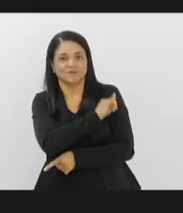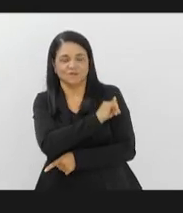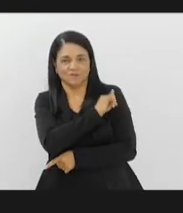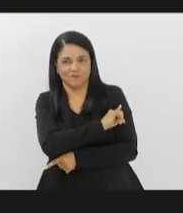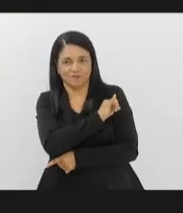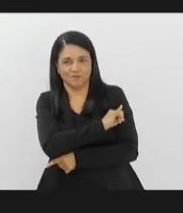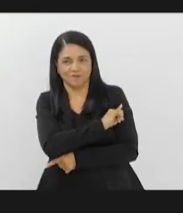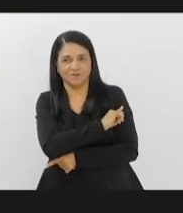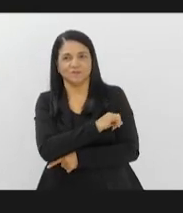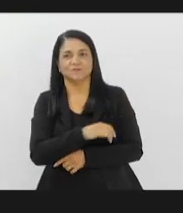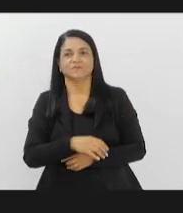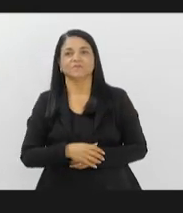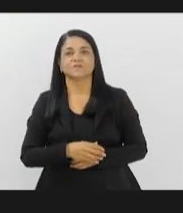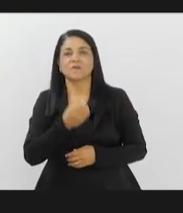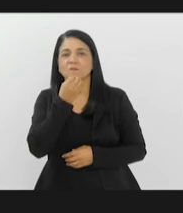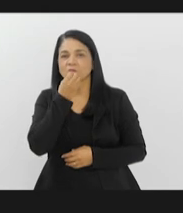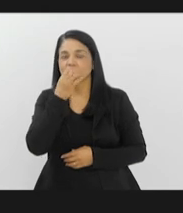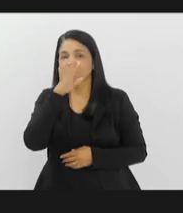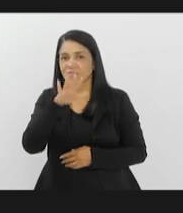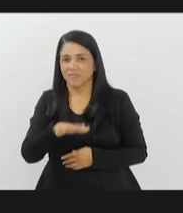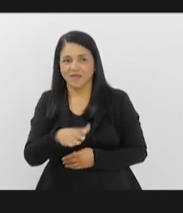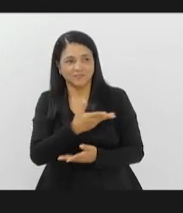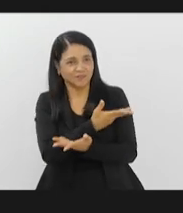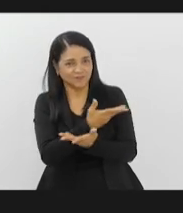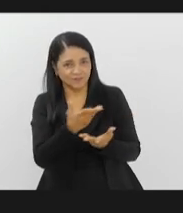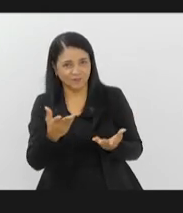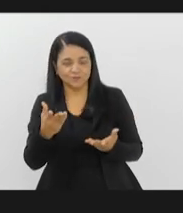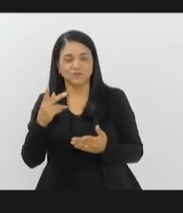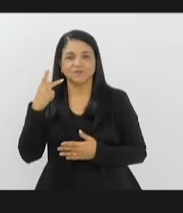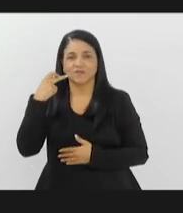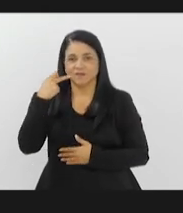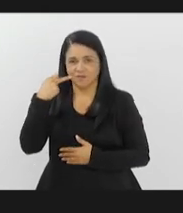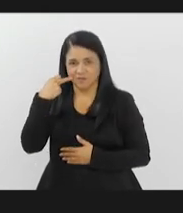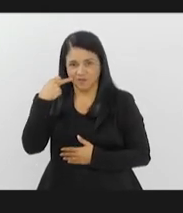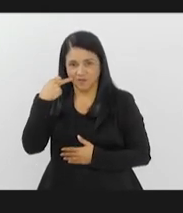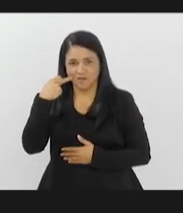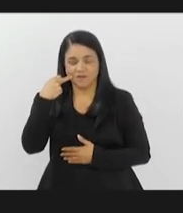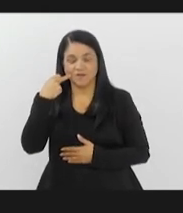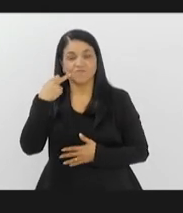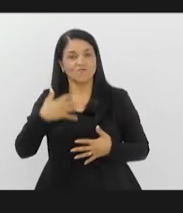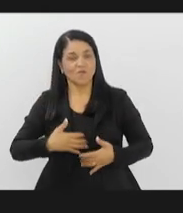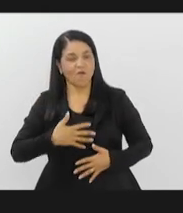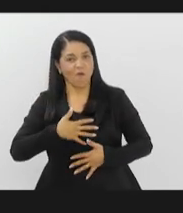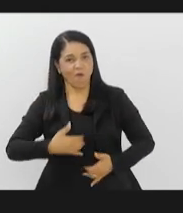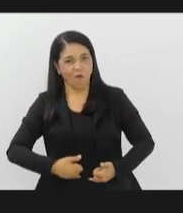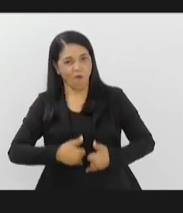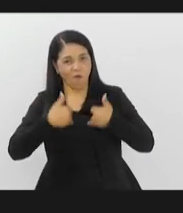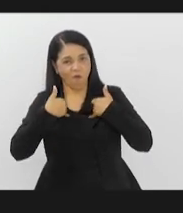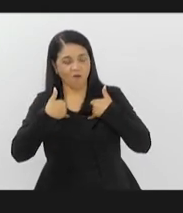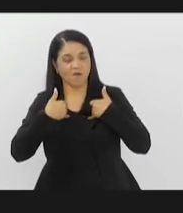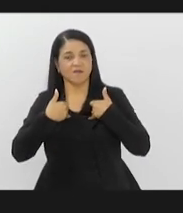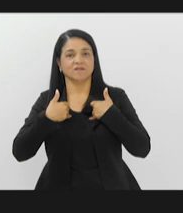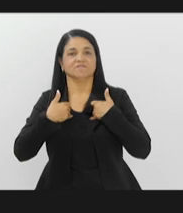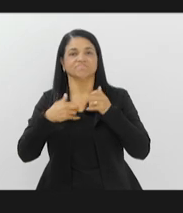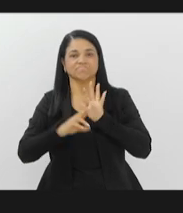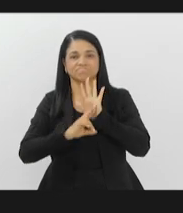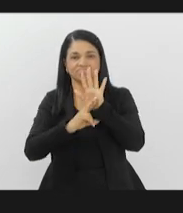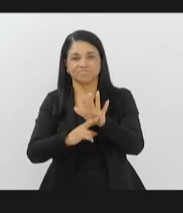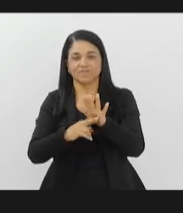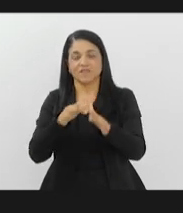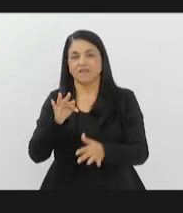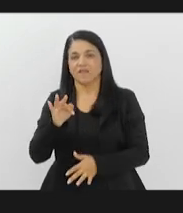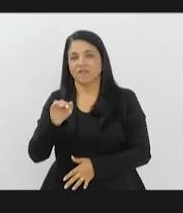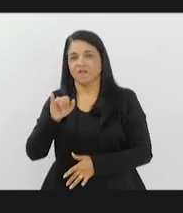Janeiro. Boa tarde a todos de Angola. É com grande honra que, em nome da FILDA, da Feira Internacional